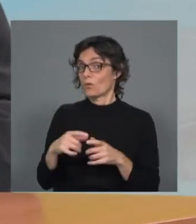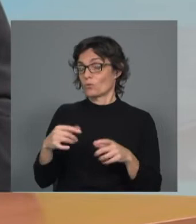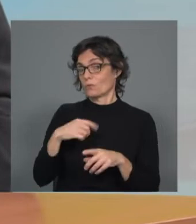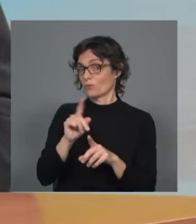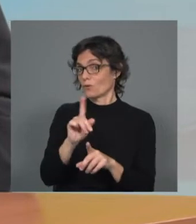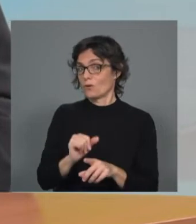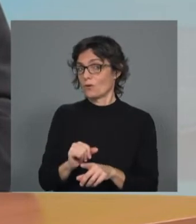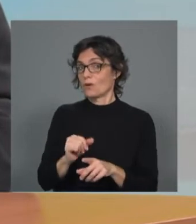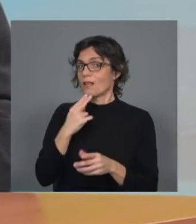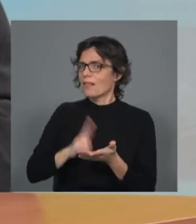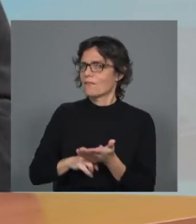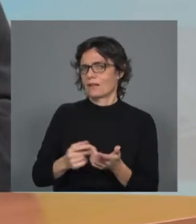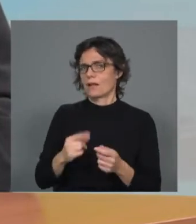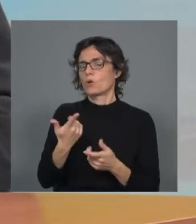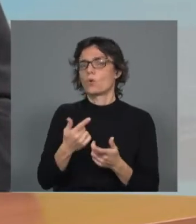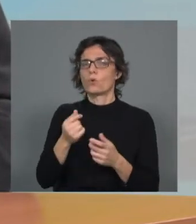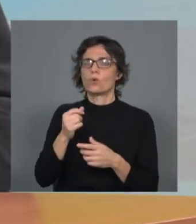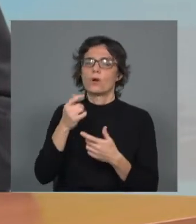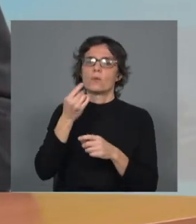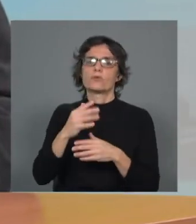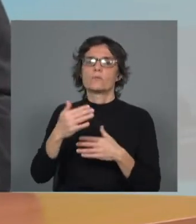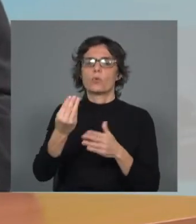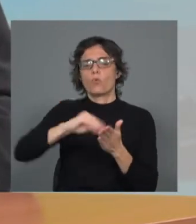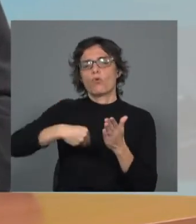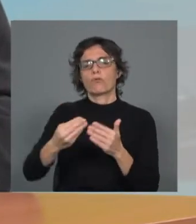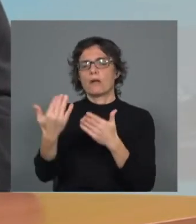recurso a contratos a prazo quando a lei não são justificados.